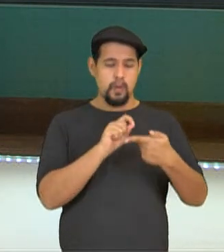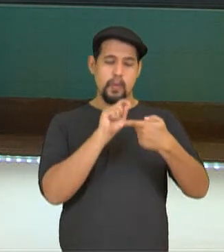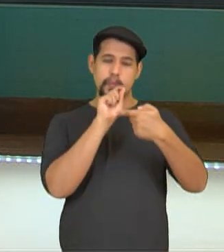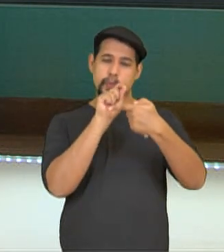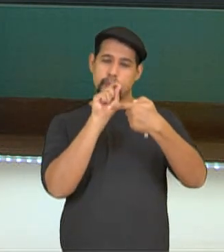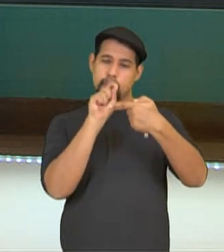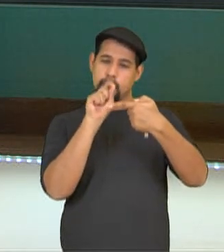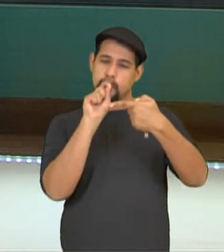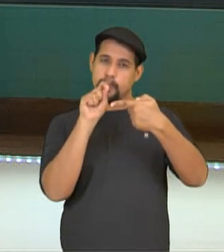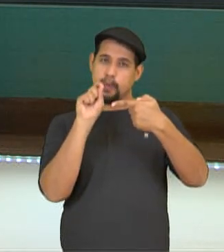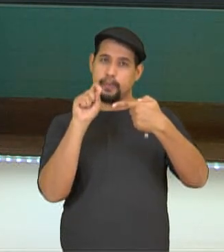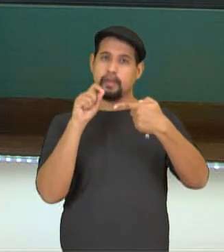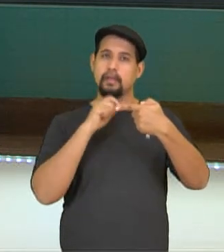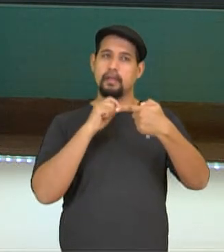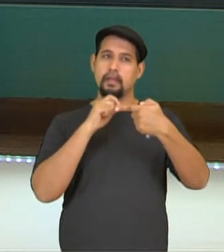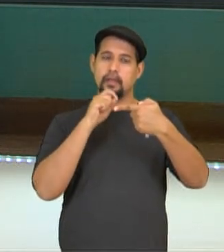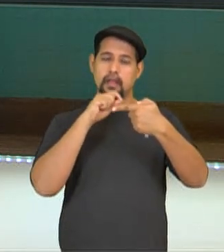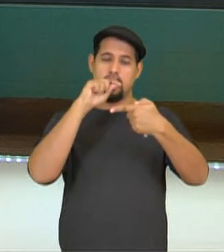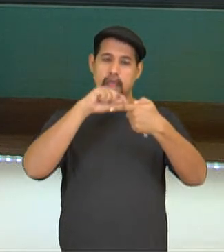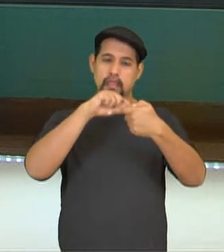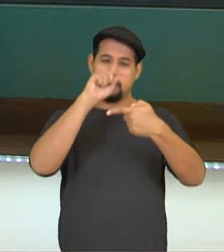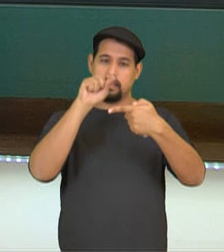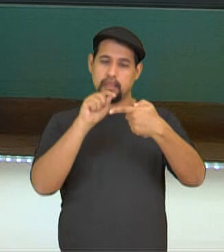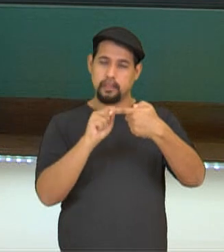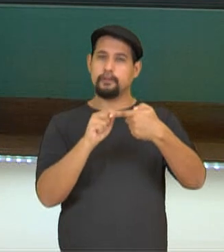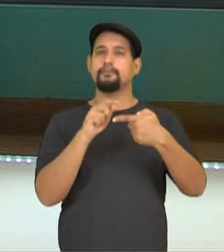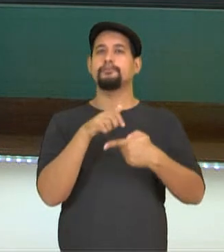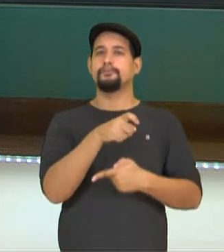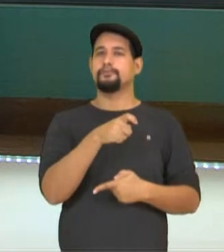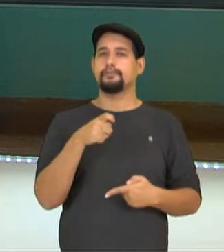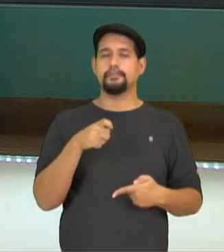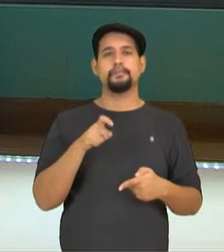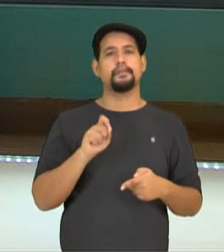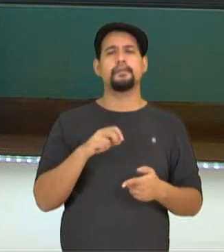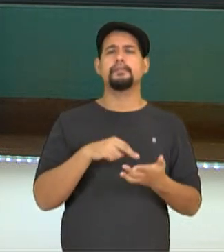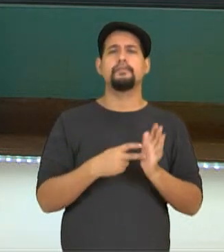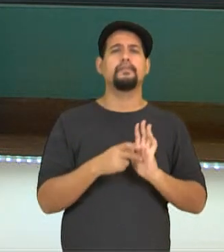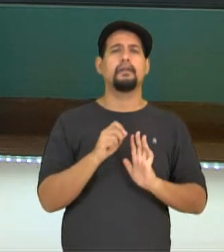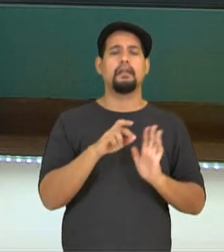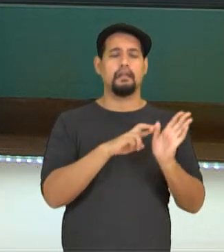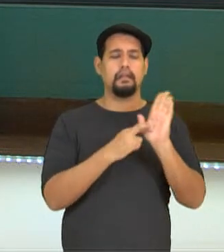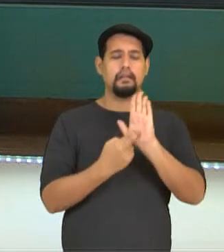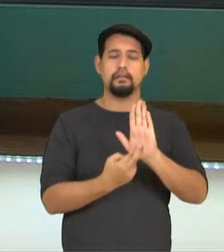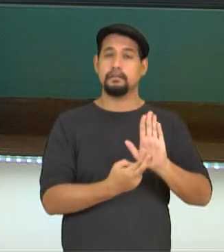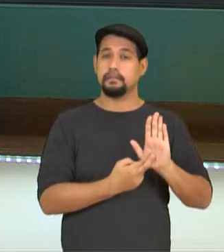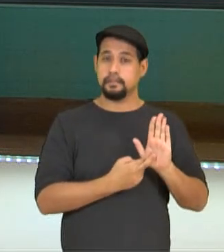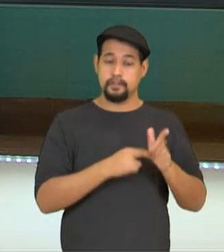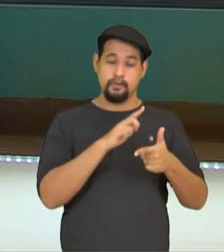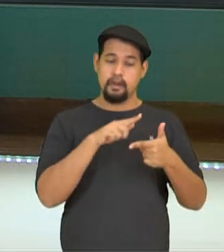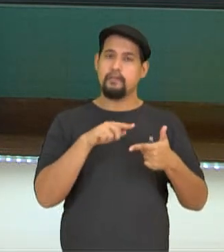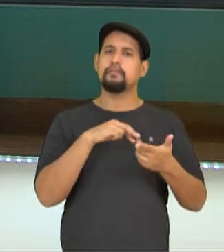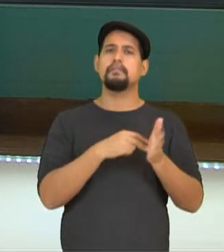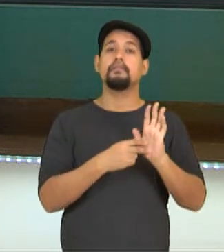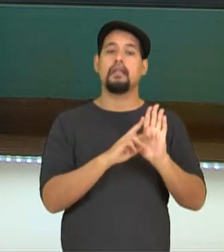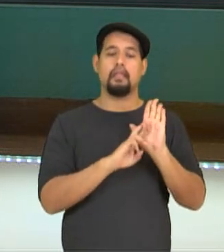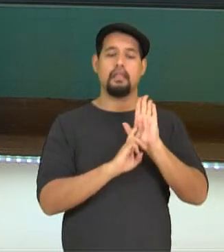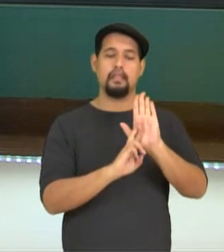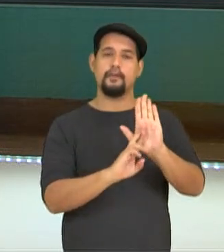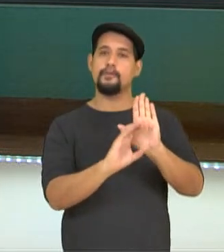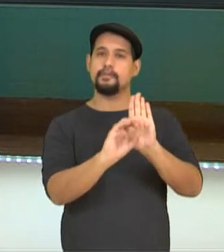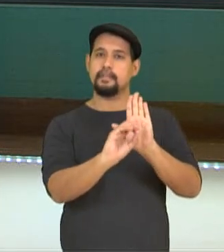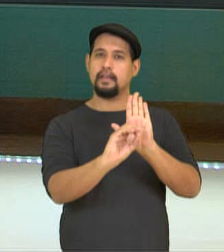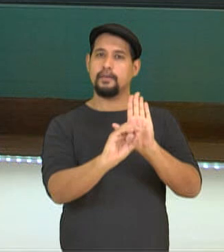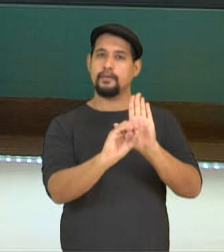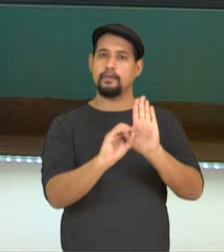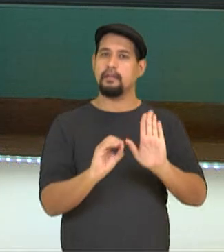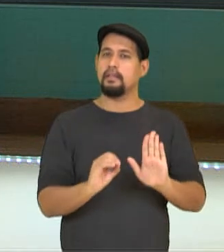a parábola corta, intercepta o eixo x. Nada mais são do que a representação gráfica dos zeros, das